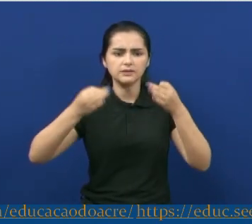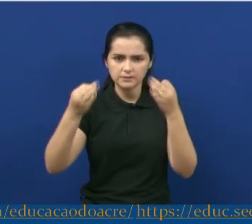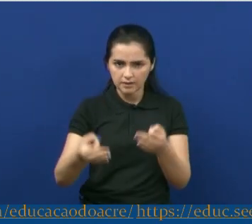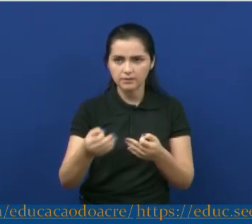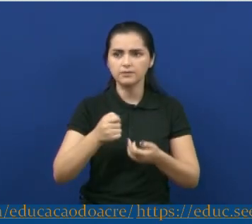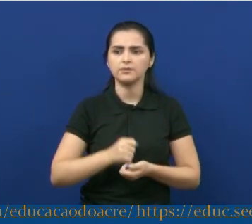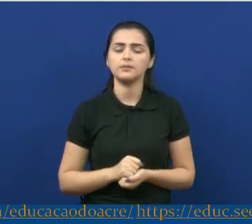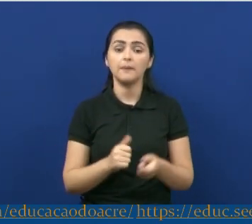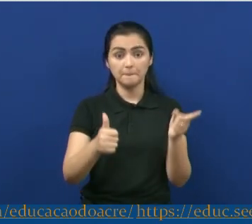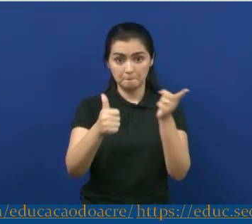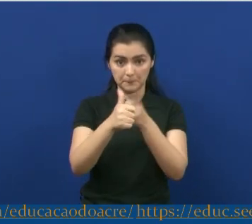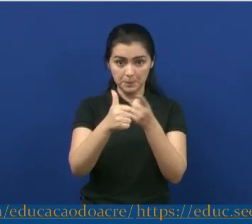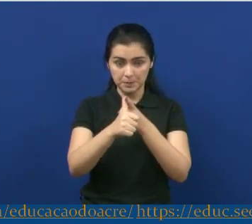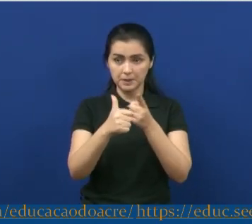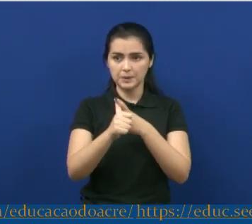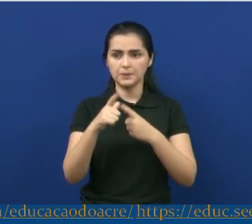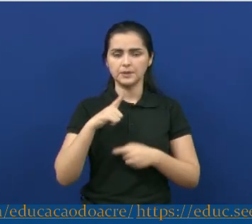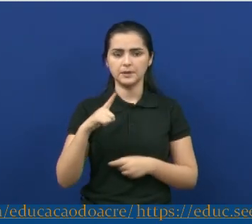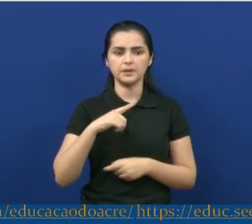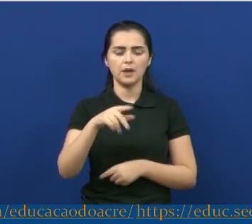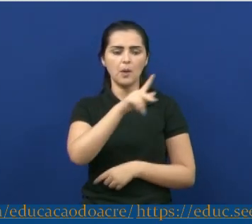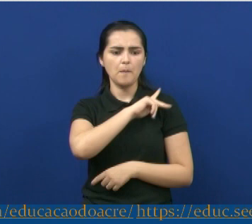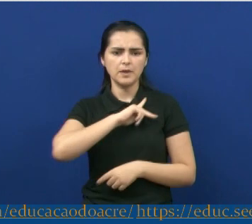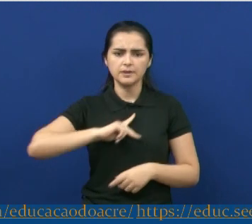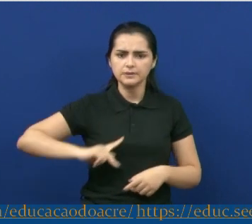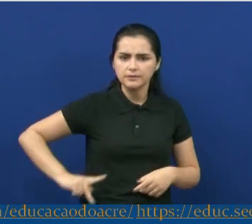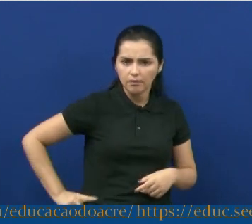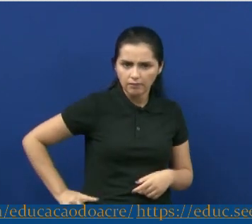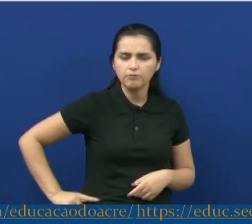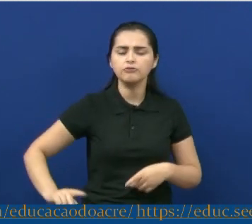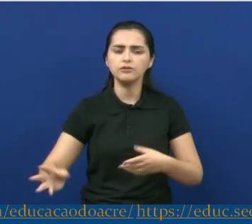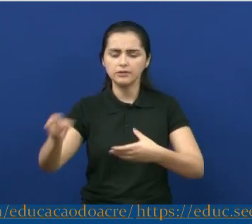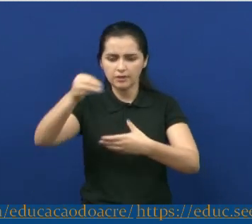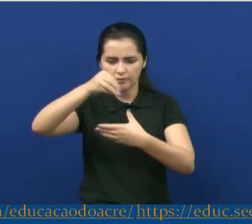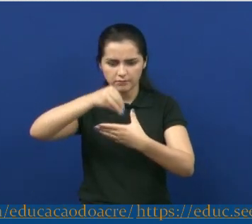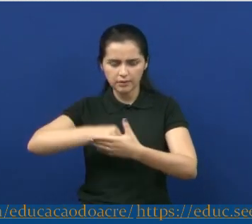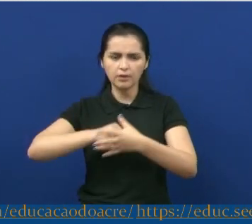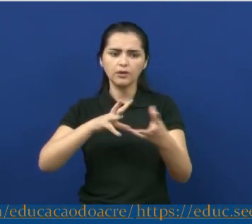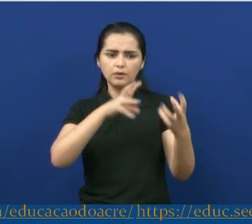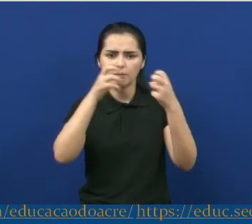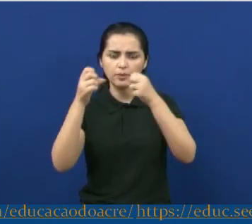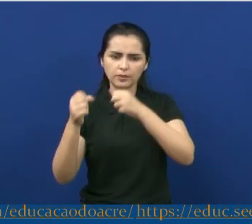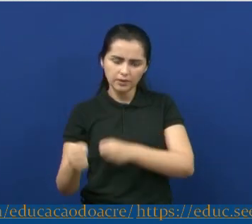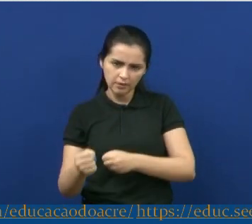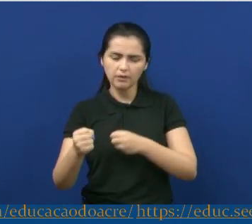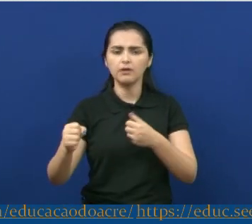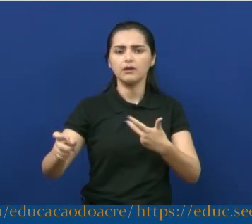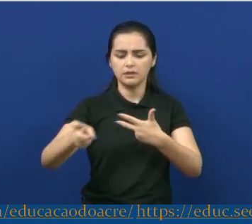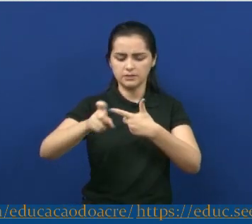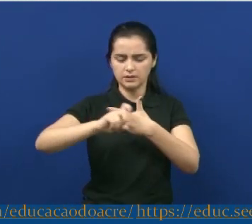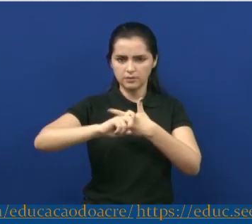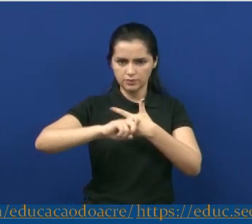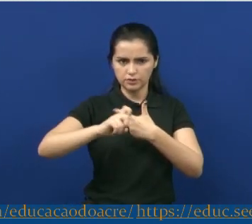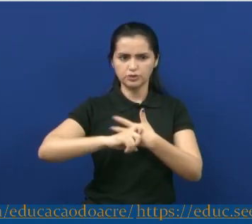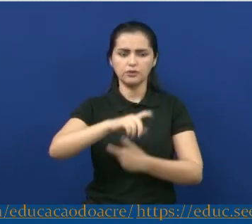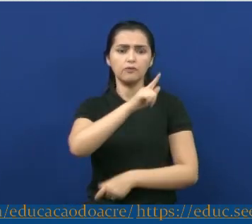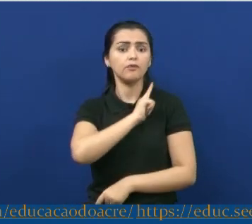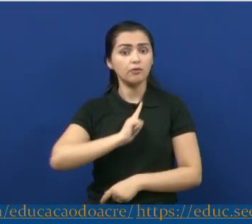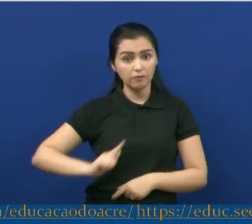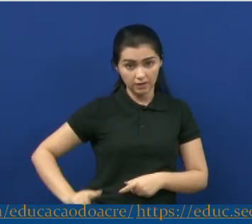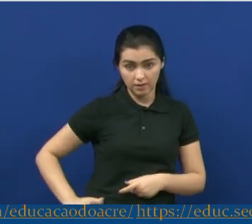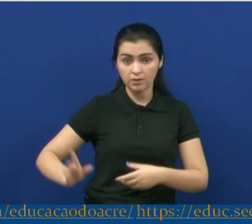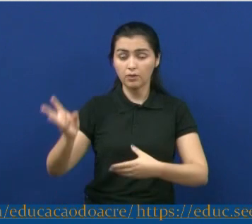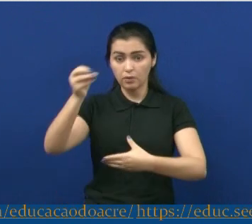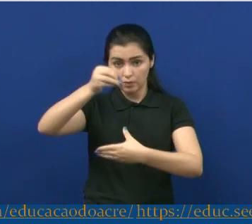certo? Primeiramente, a gente vai ter o presidente, que faz parte do poder executivo, o nosso governador, dentro do nosso